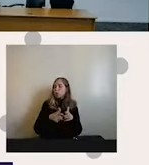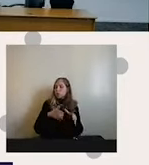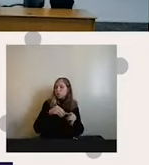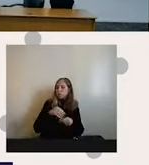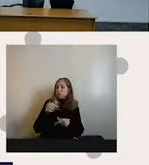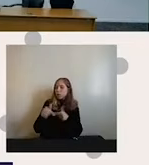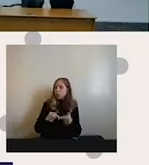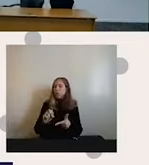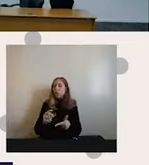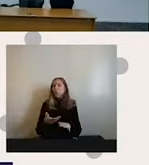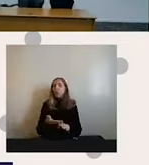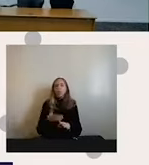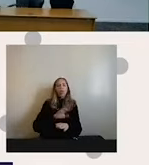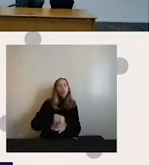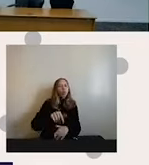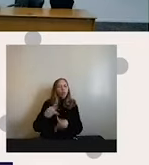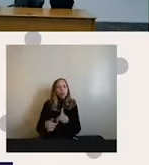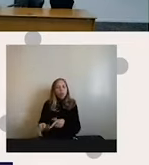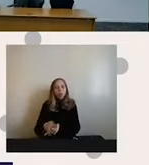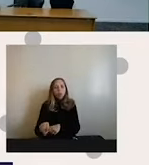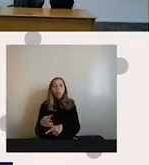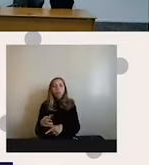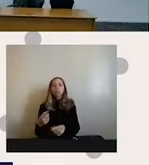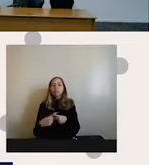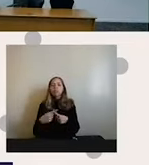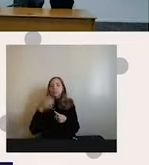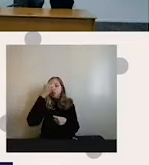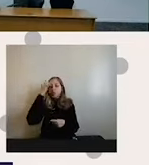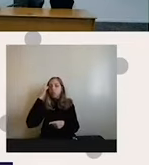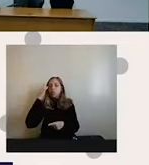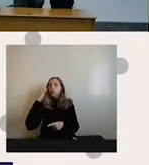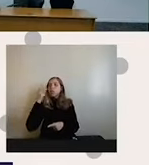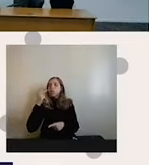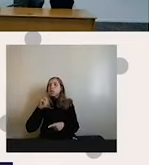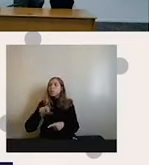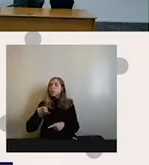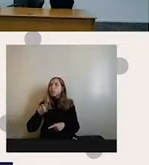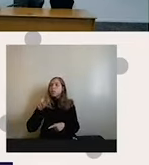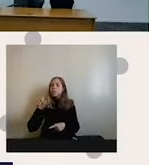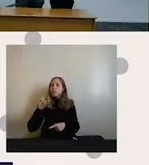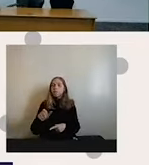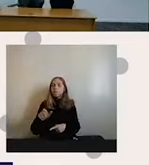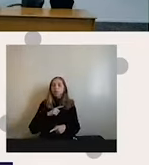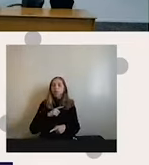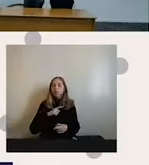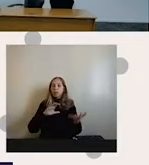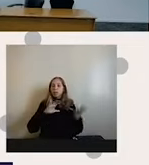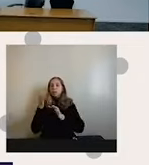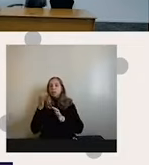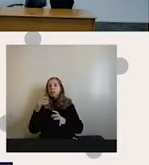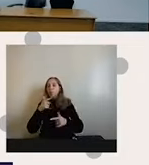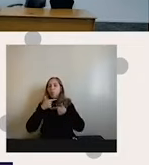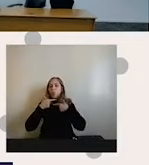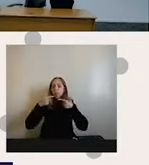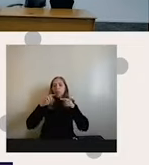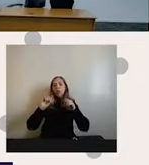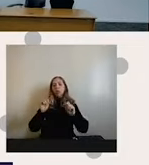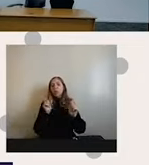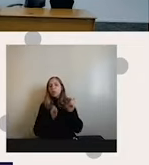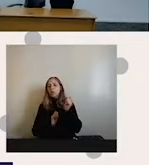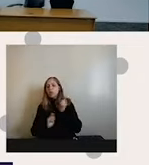normalmente, uma pessoa com um transtorno um transtorno do humor ou um transtorno ansioso, pequenos